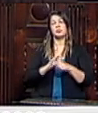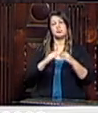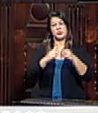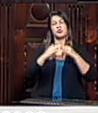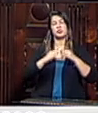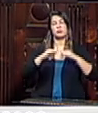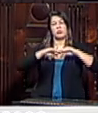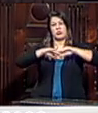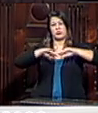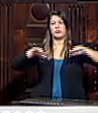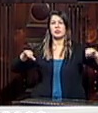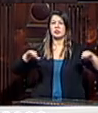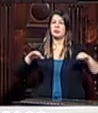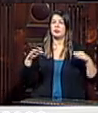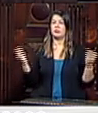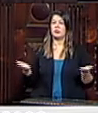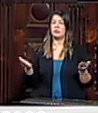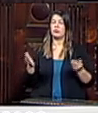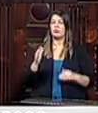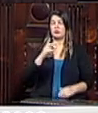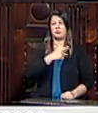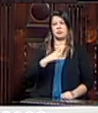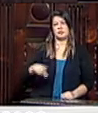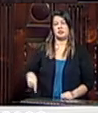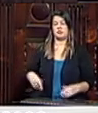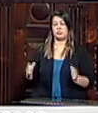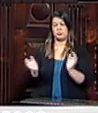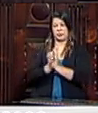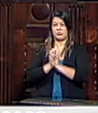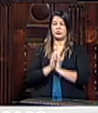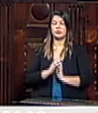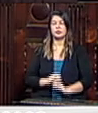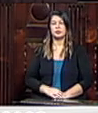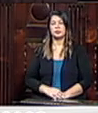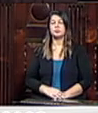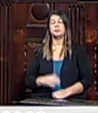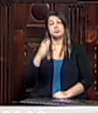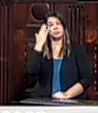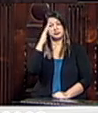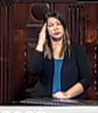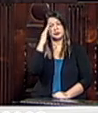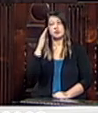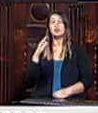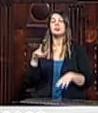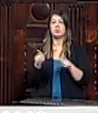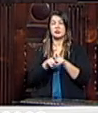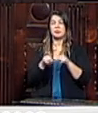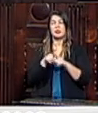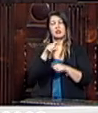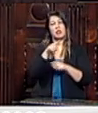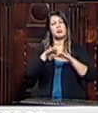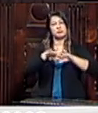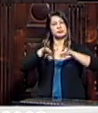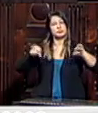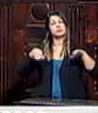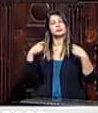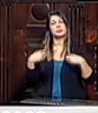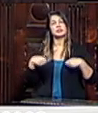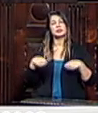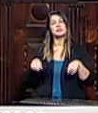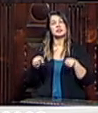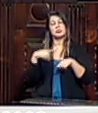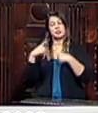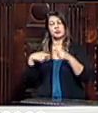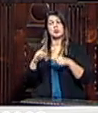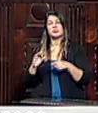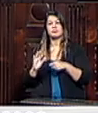afastamento de Aécio Neves da presidência de nosso partido. Entendemos que ele deva se afastar e fazer a sua defesa do ponto